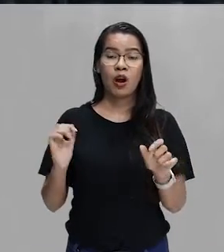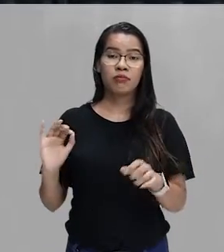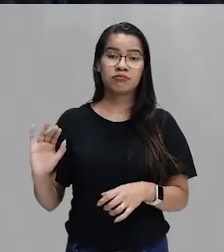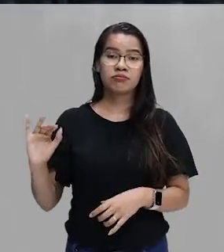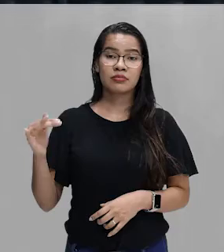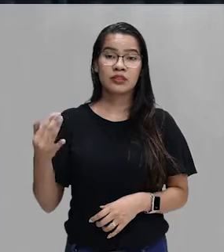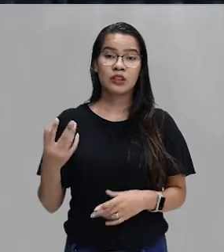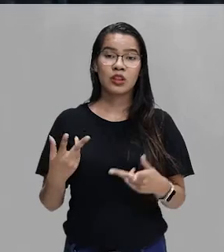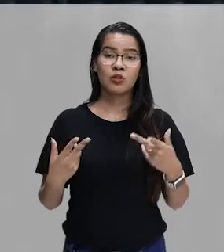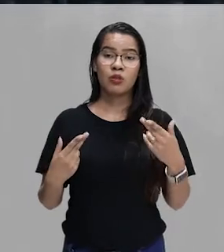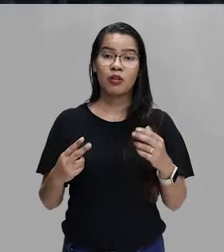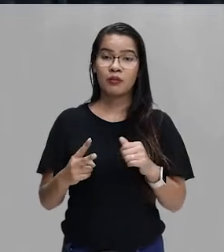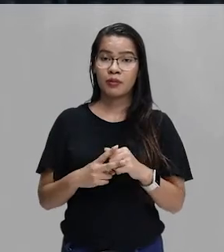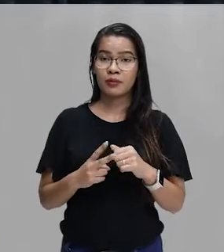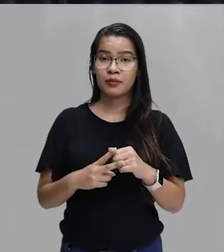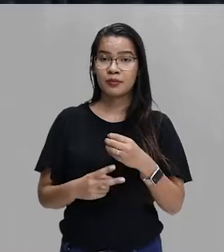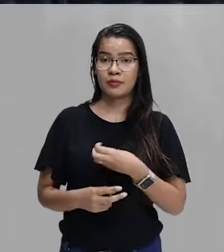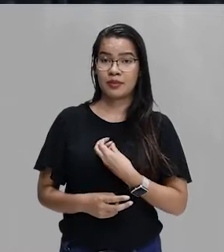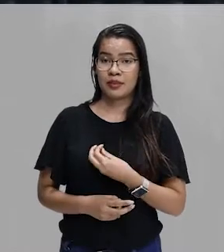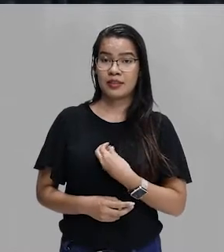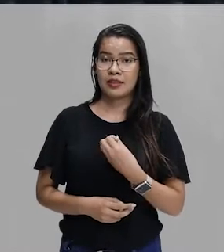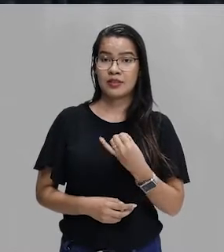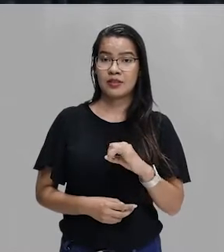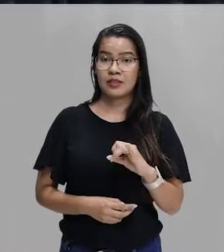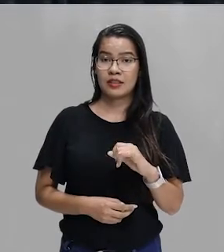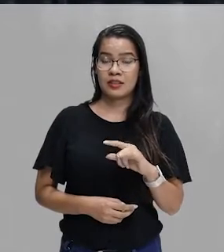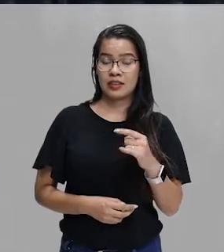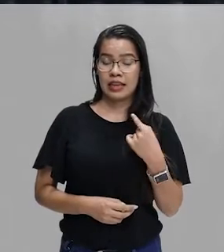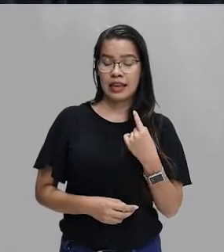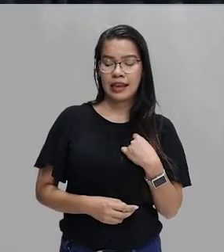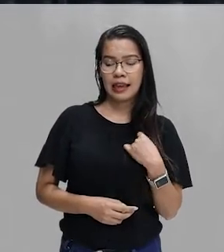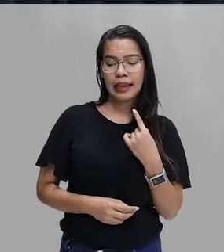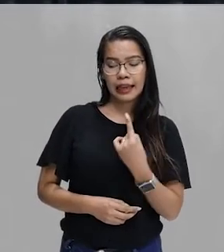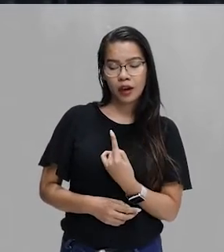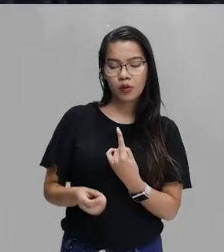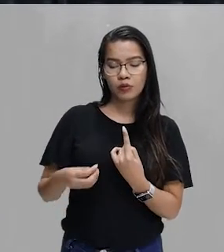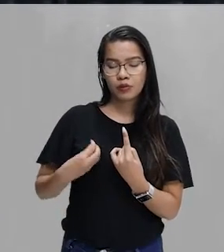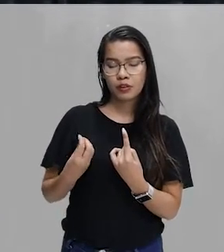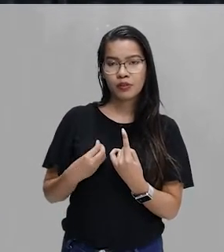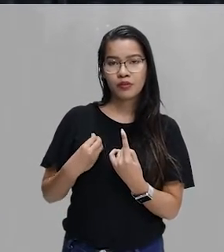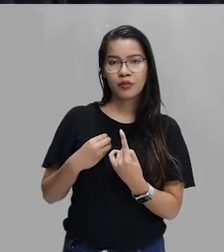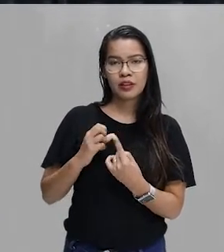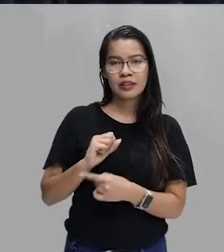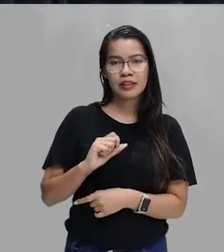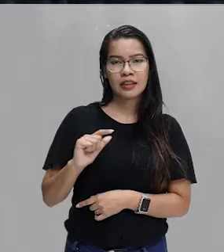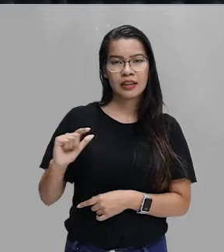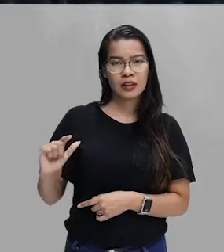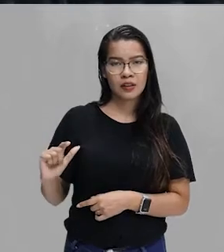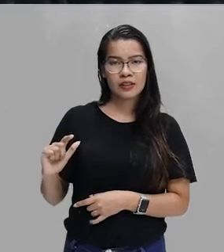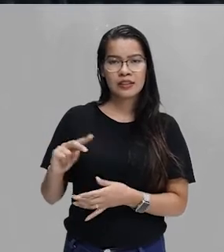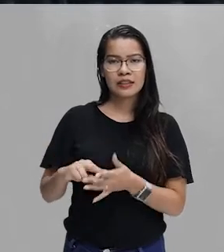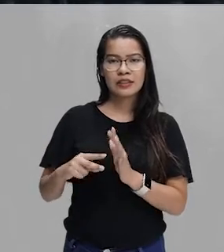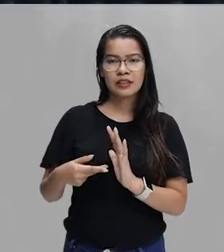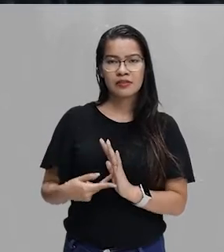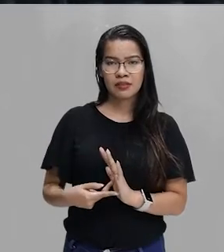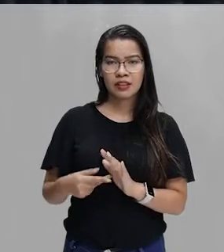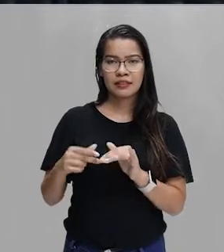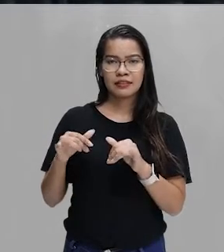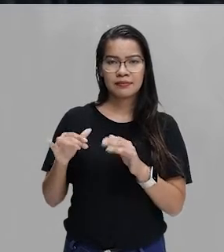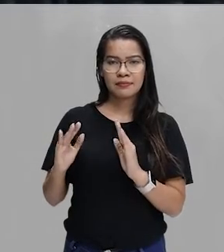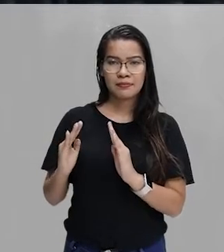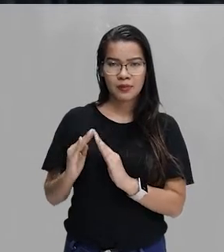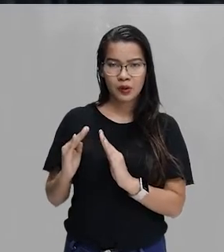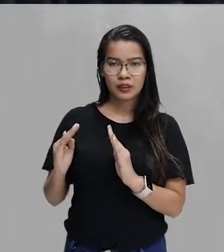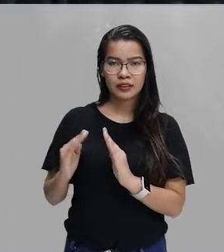viver. Se eu disser que eu vivo em São Luís, esse viver aí é no sentido de residir em